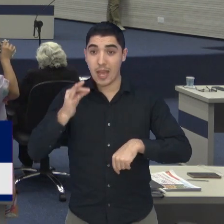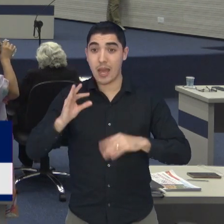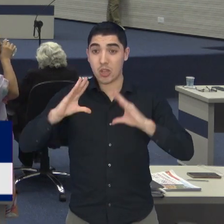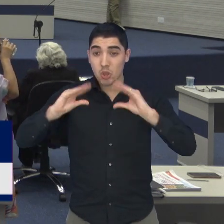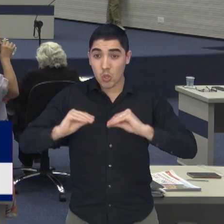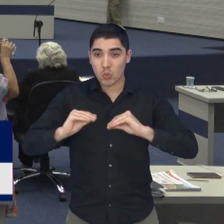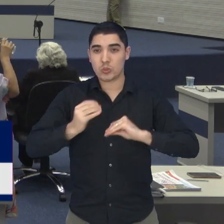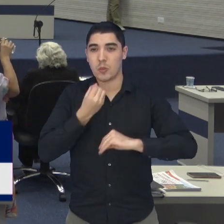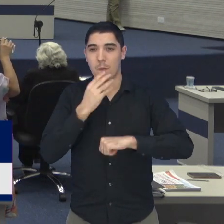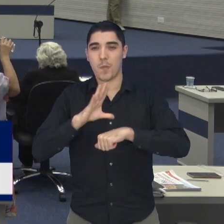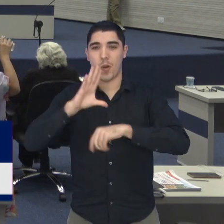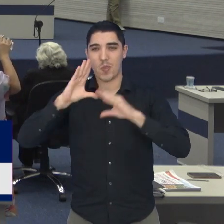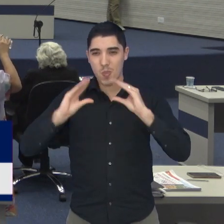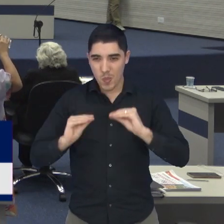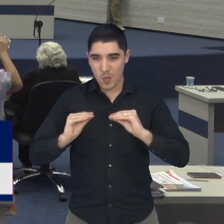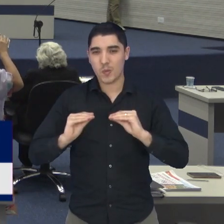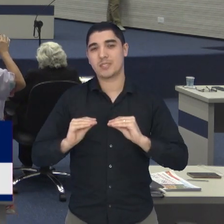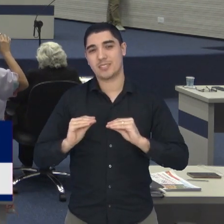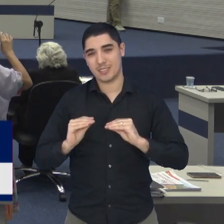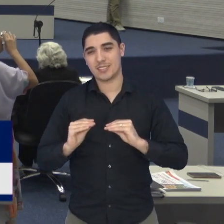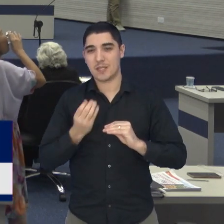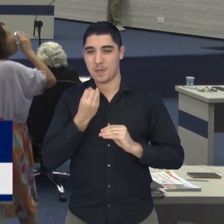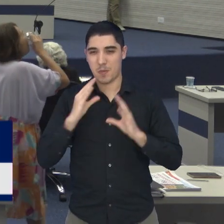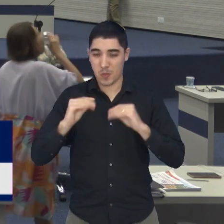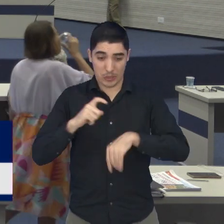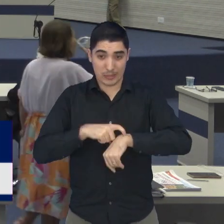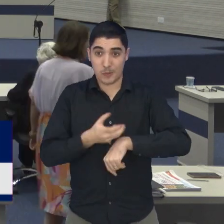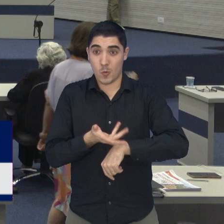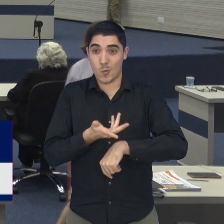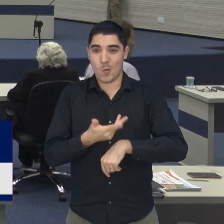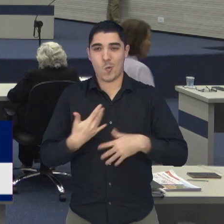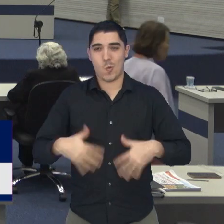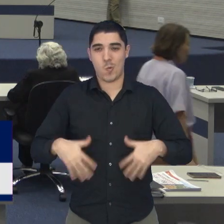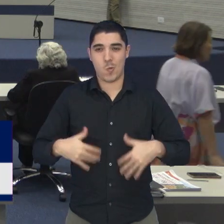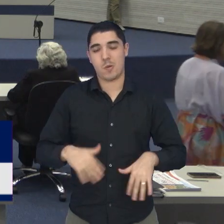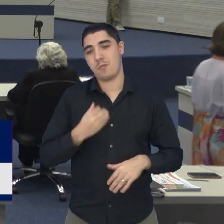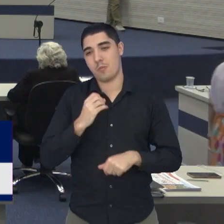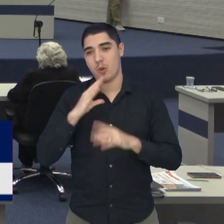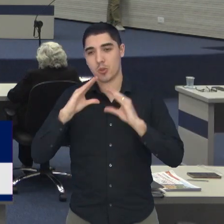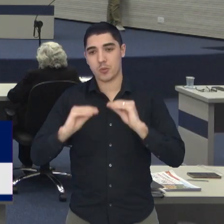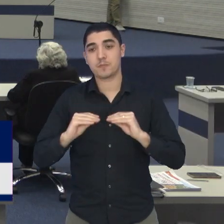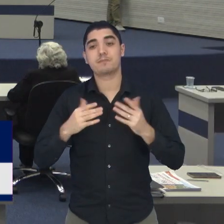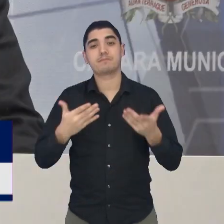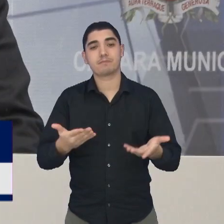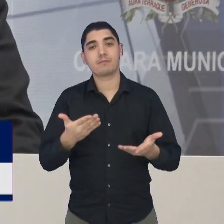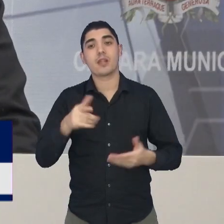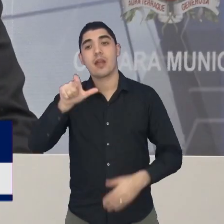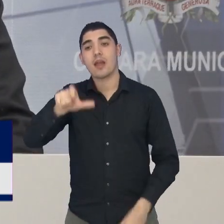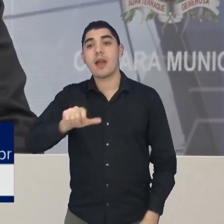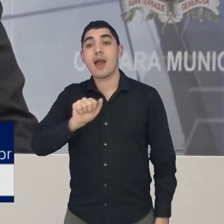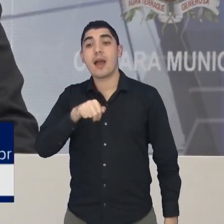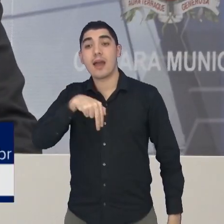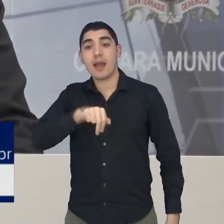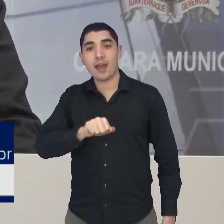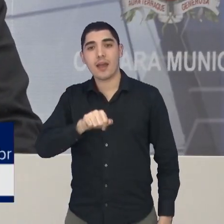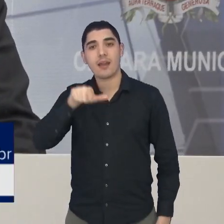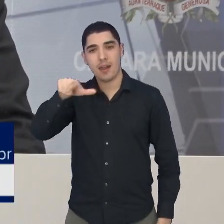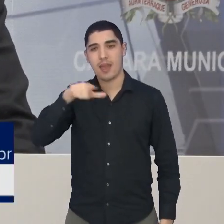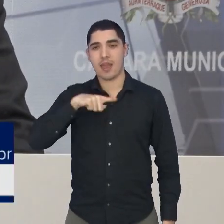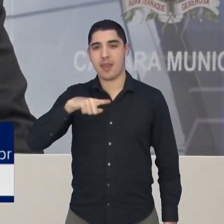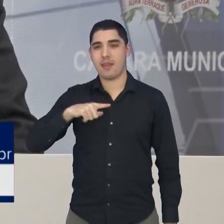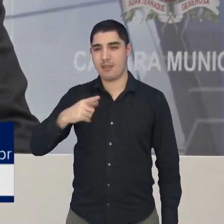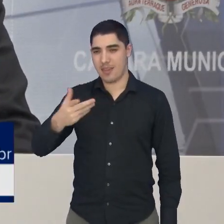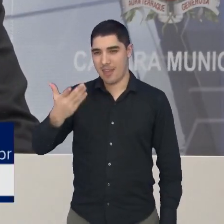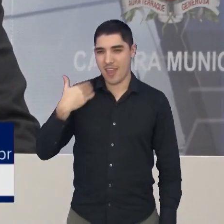voa. Boa tarde, boa noite aos vereadores. A Ana Paula, que foi a minha vizinha